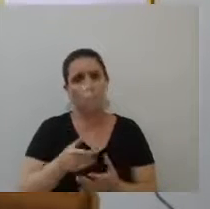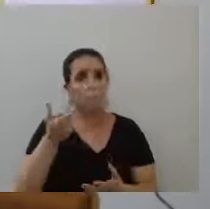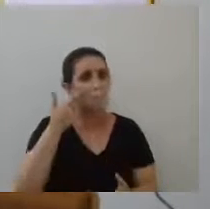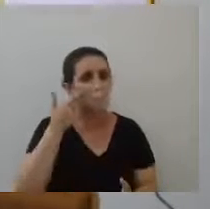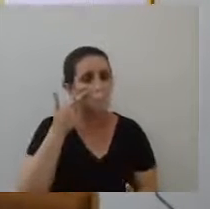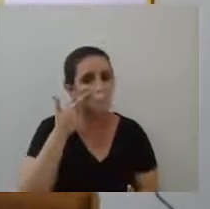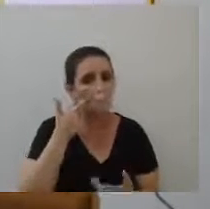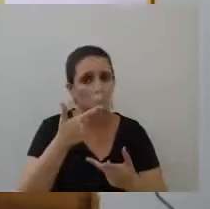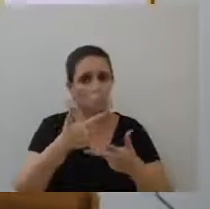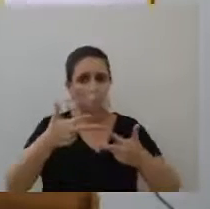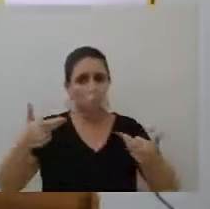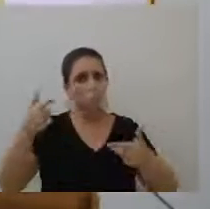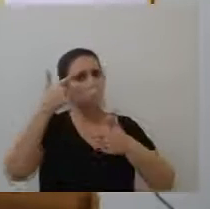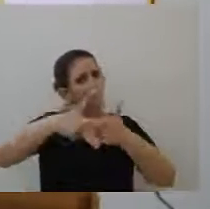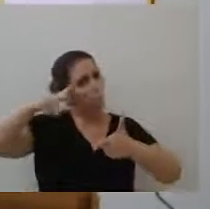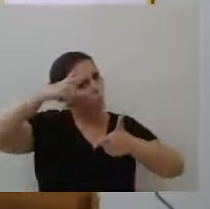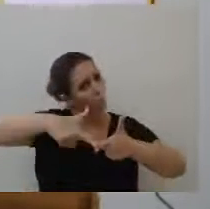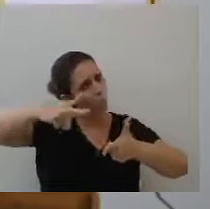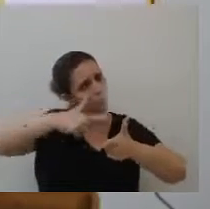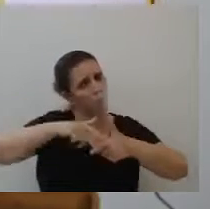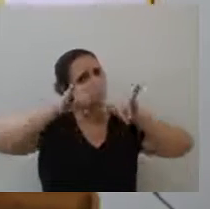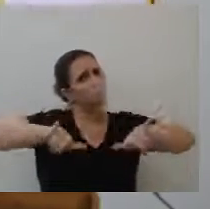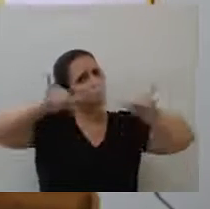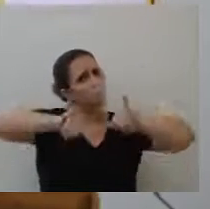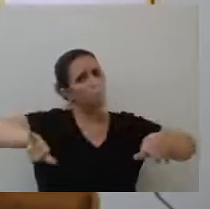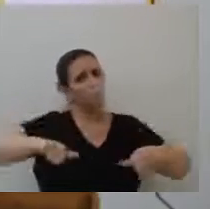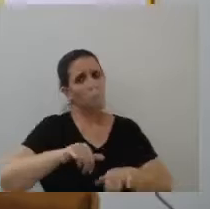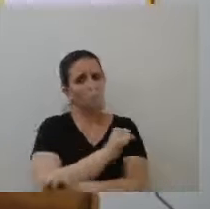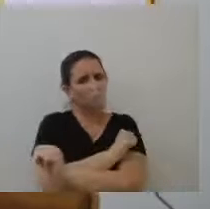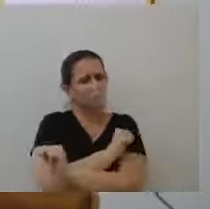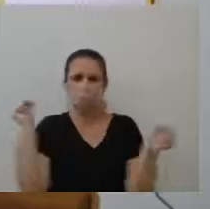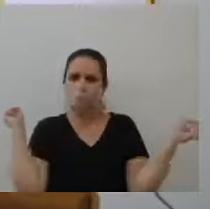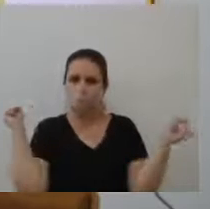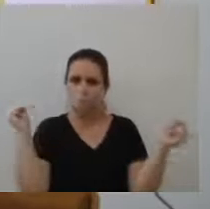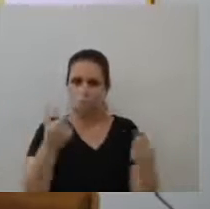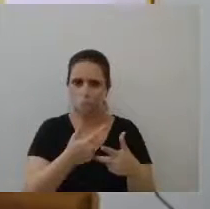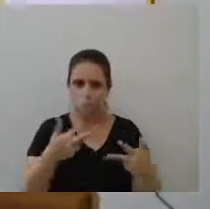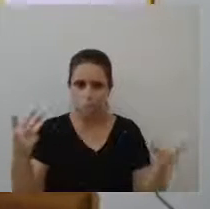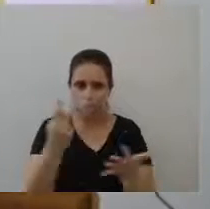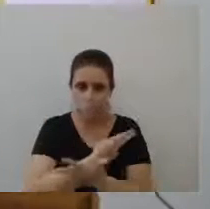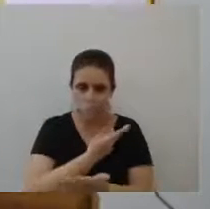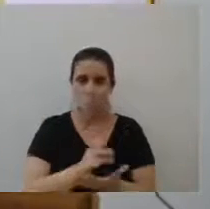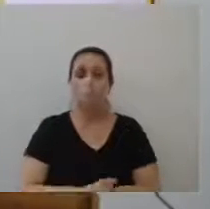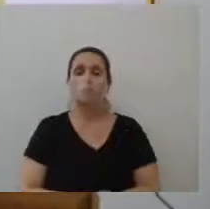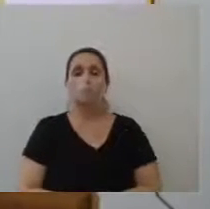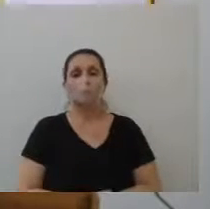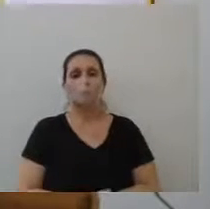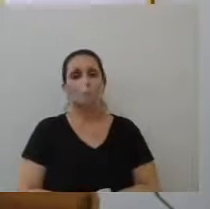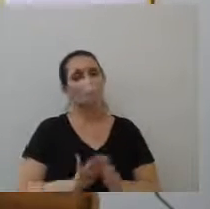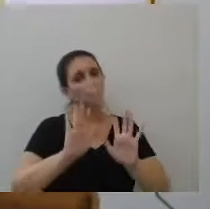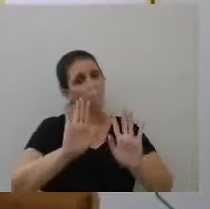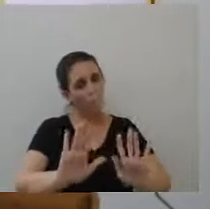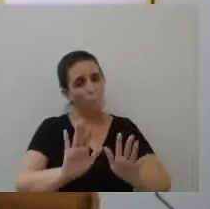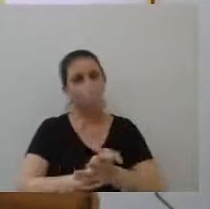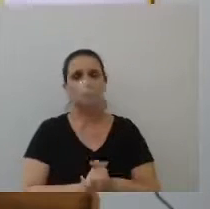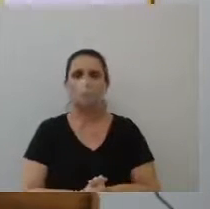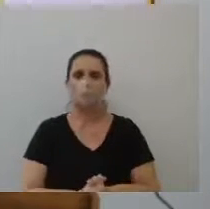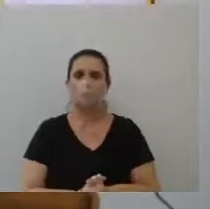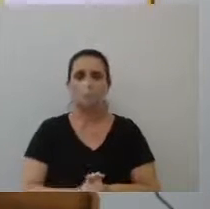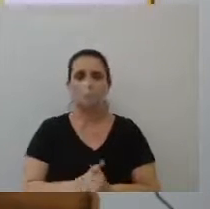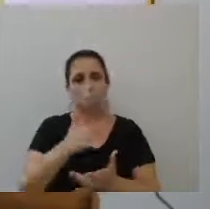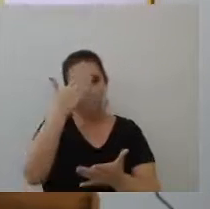está menos utilizado, mas ainda continua ativo. Ainda tem muitas contas abertas e tudo mais. Como é que nós